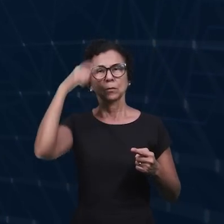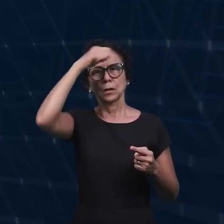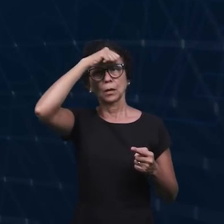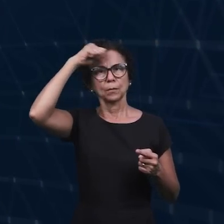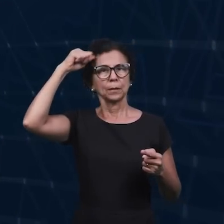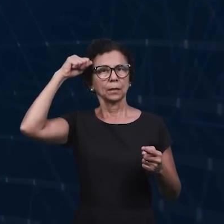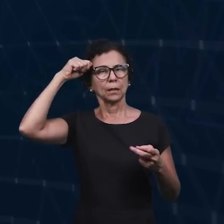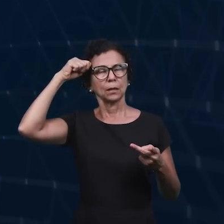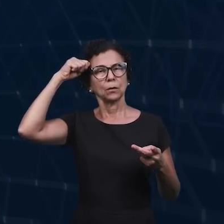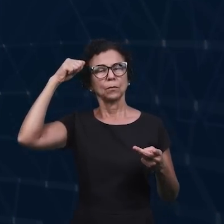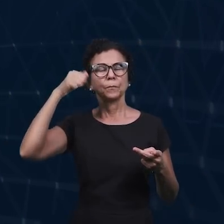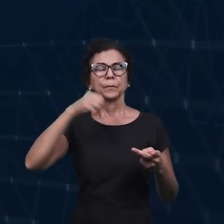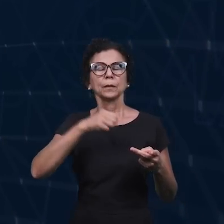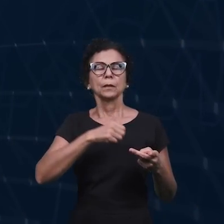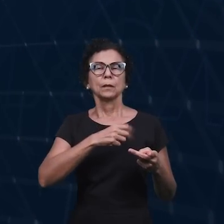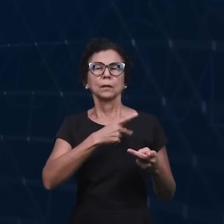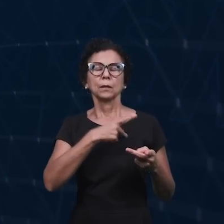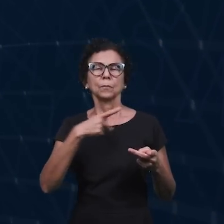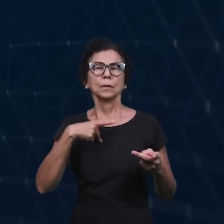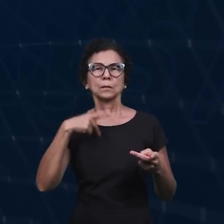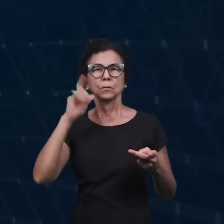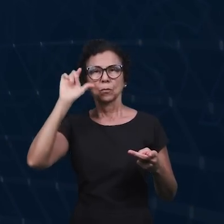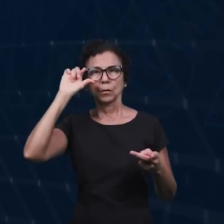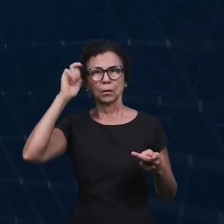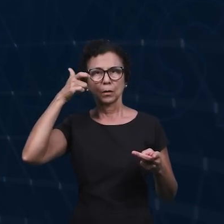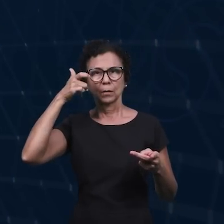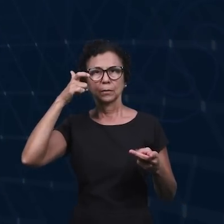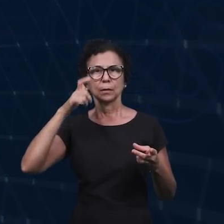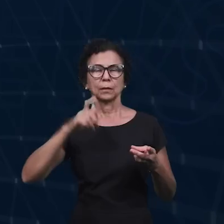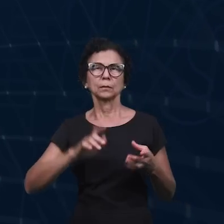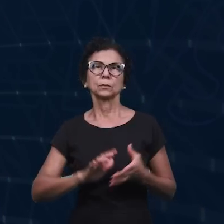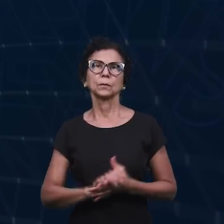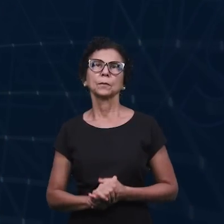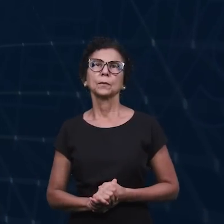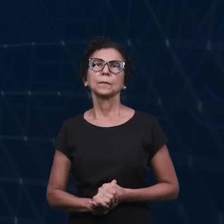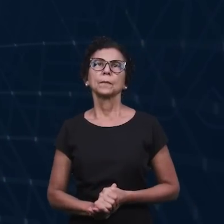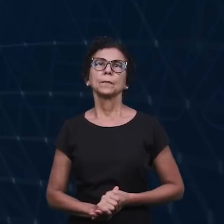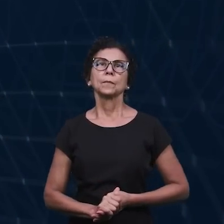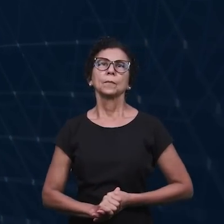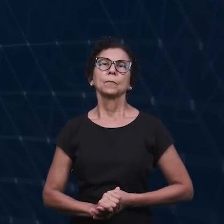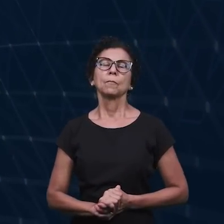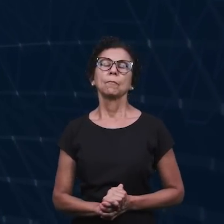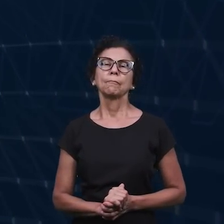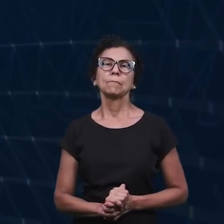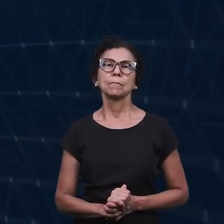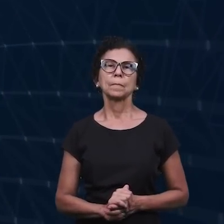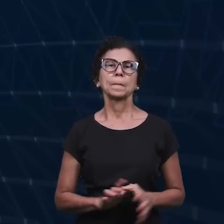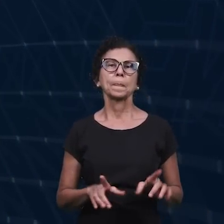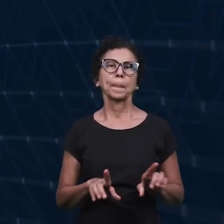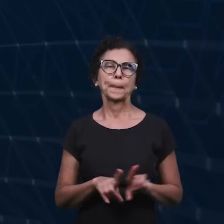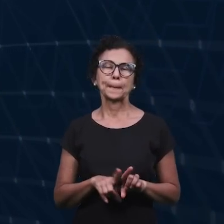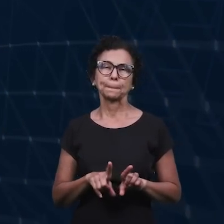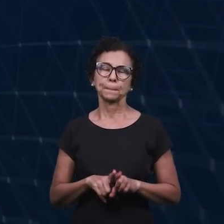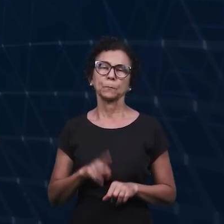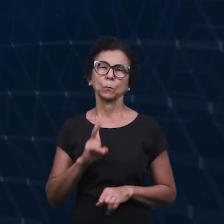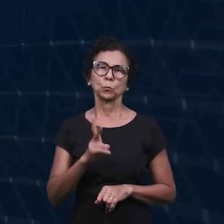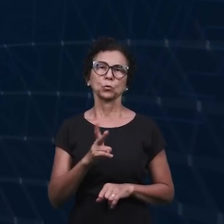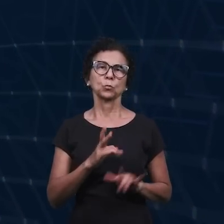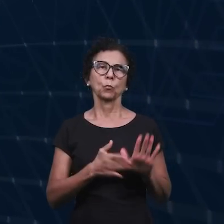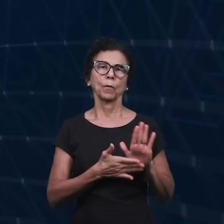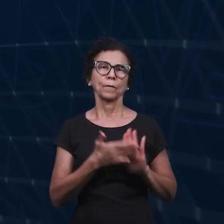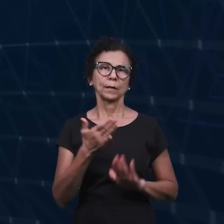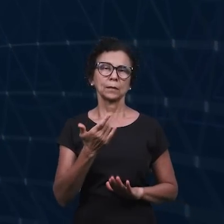Rica, que foi uma grande bênção. E estamos seguindo agora para Honduras, para São Pedro